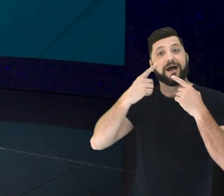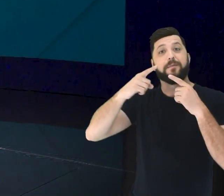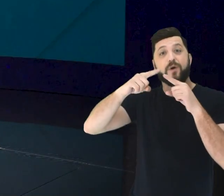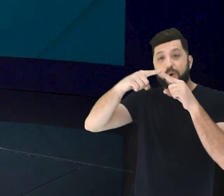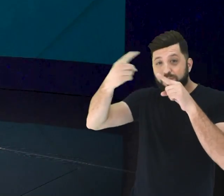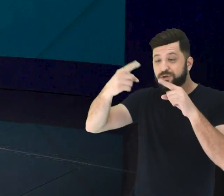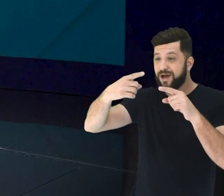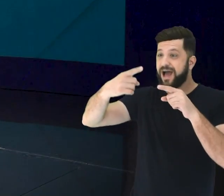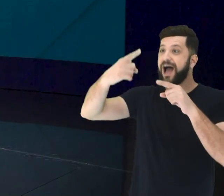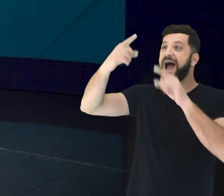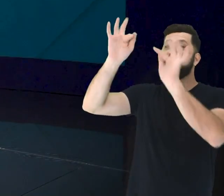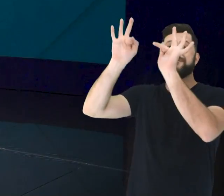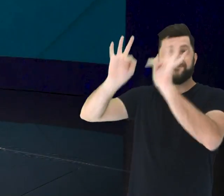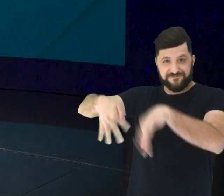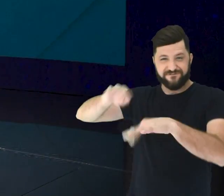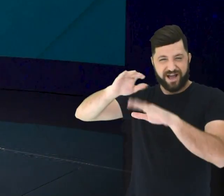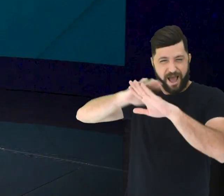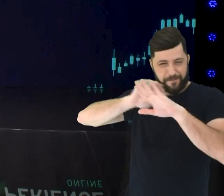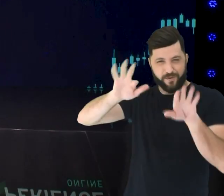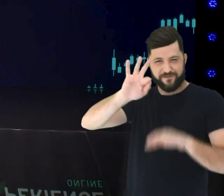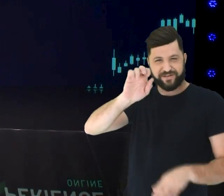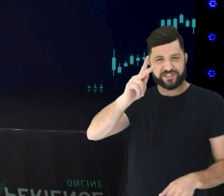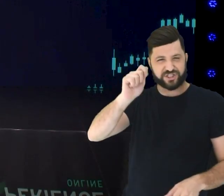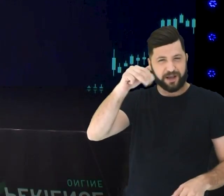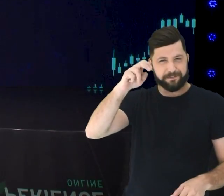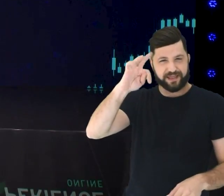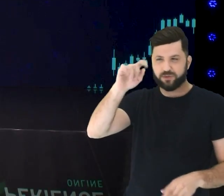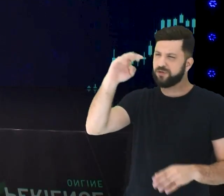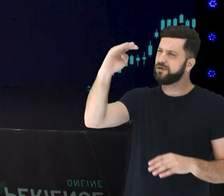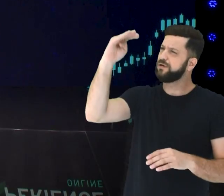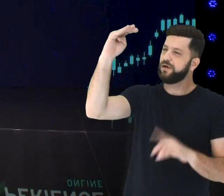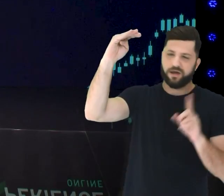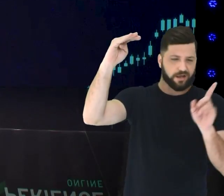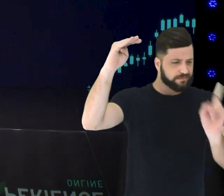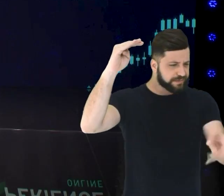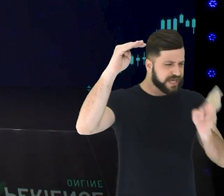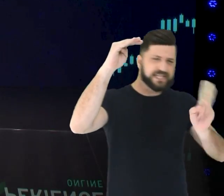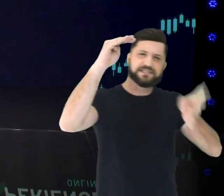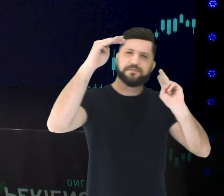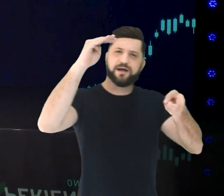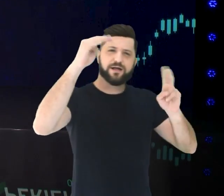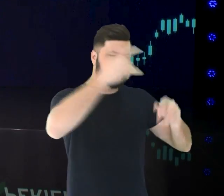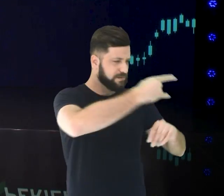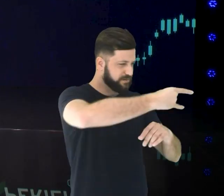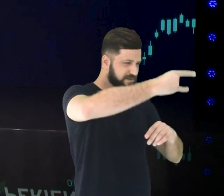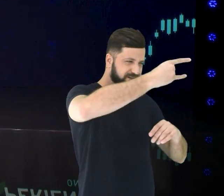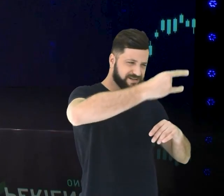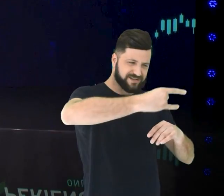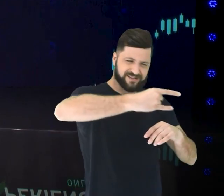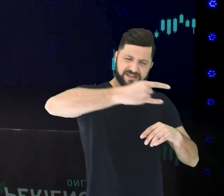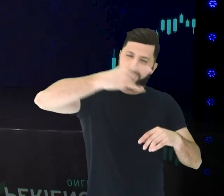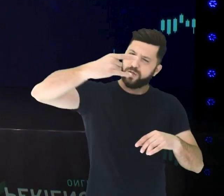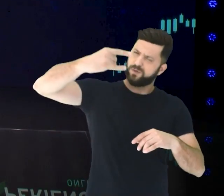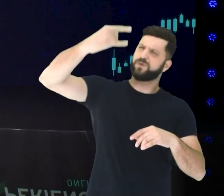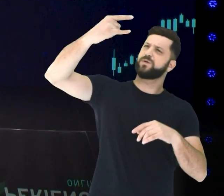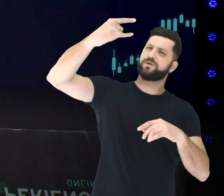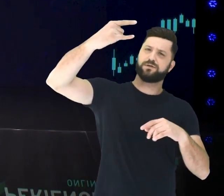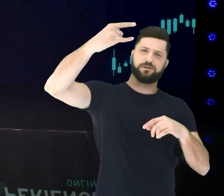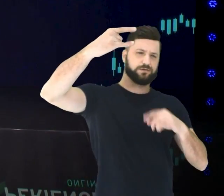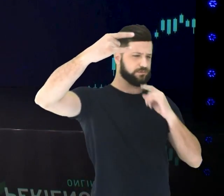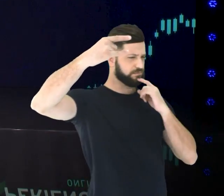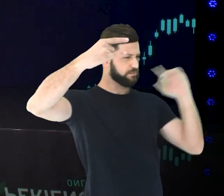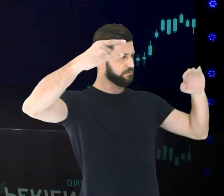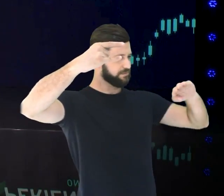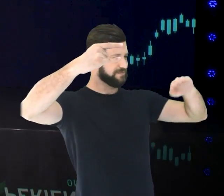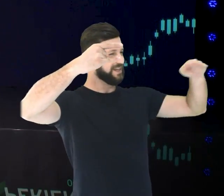lateralização e o que que o fechamento é importante acima da região da lateralização porque você tem sustentação você vê que o mercado